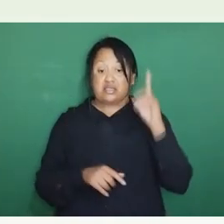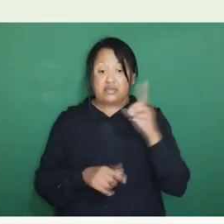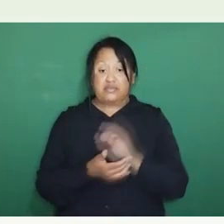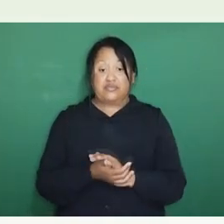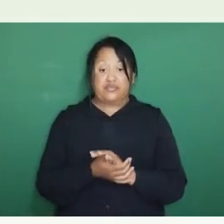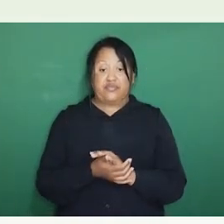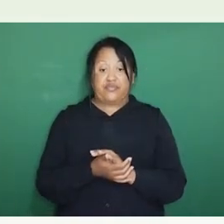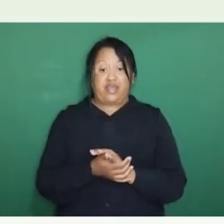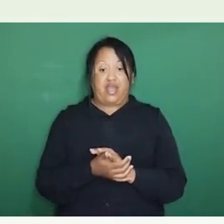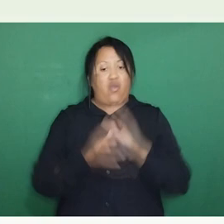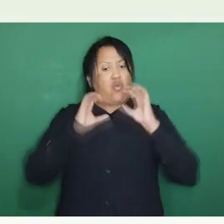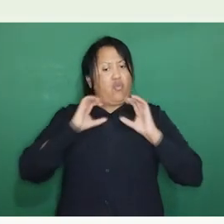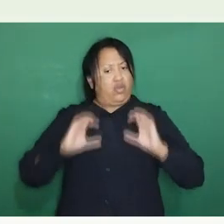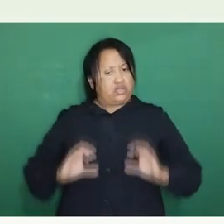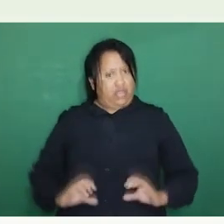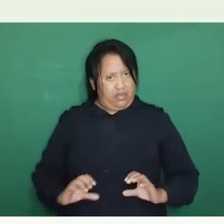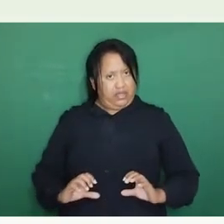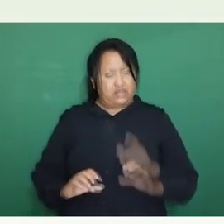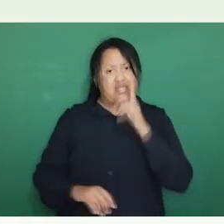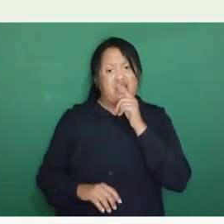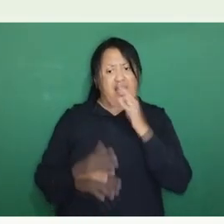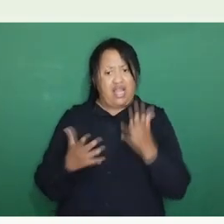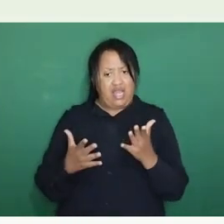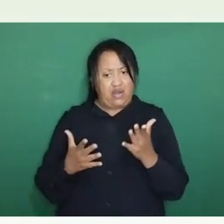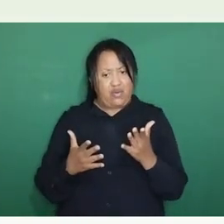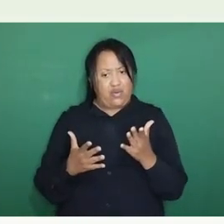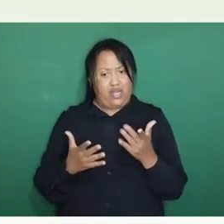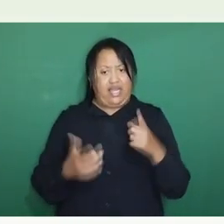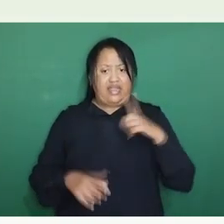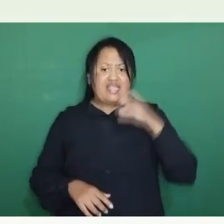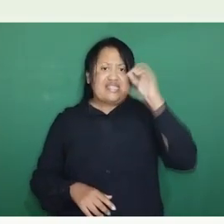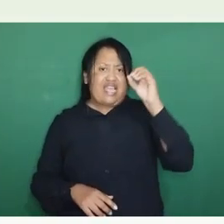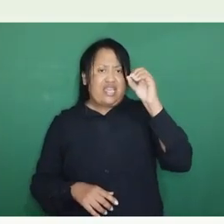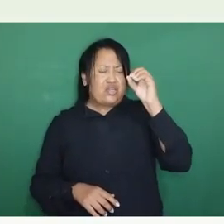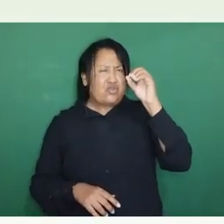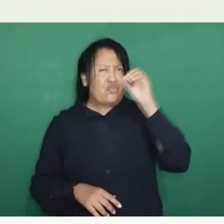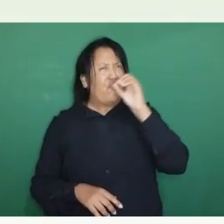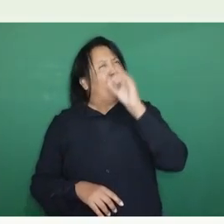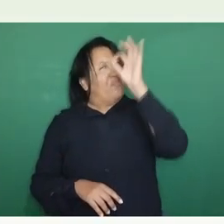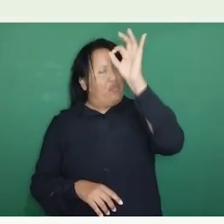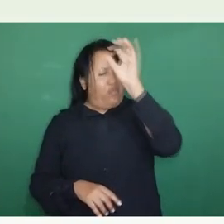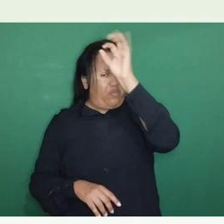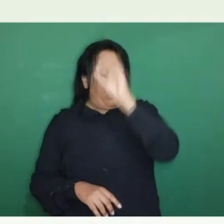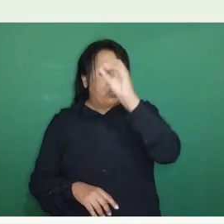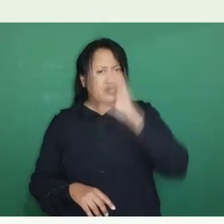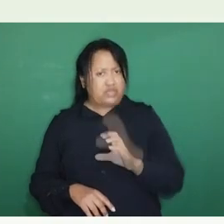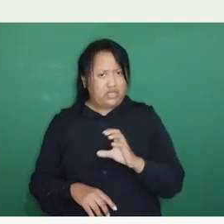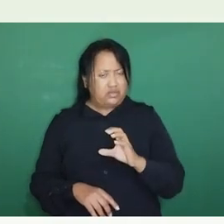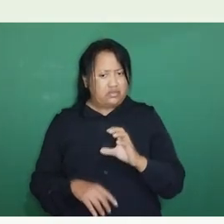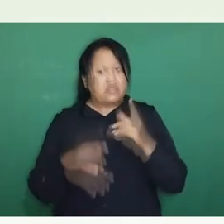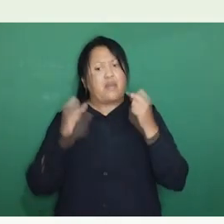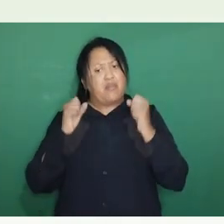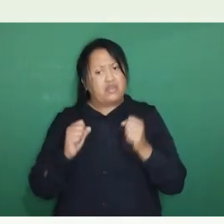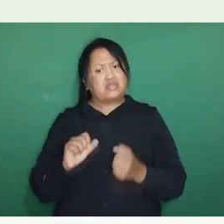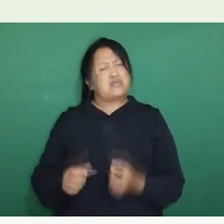d o comportamento anômalo da água ocorre entre 0 e 4 graus celsius e pode ser constatado